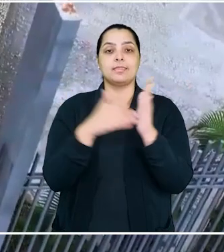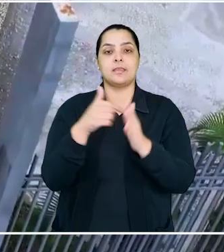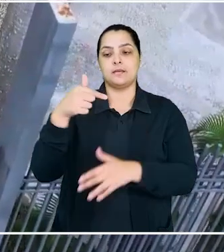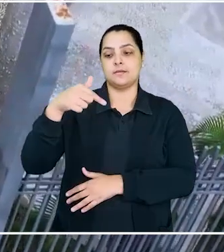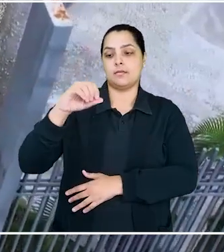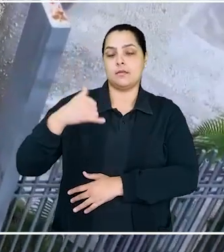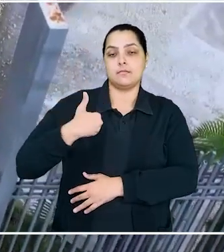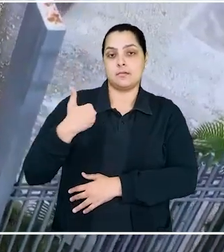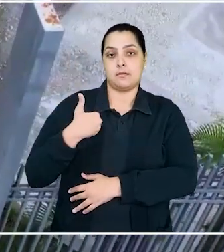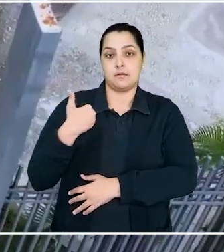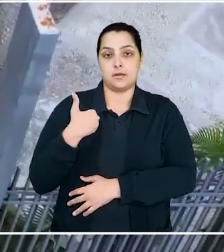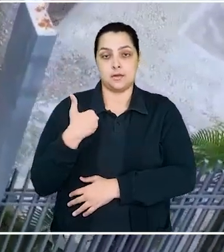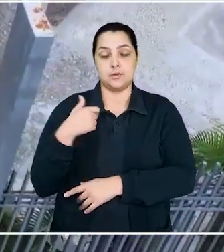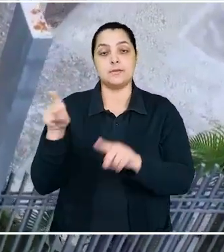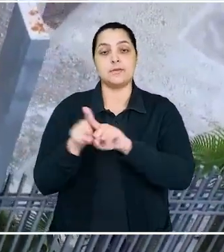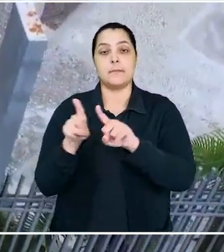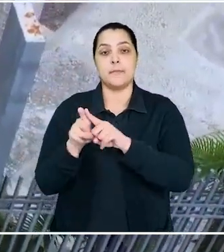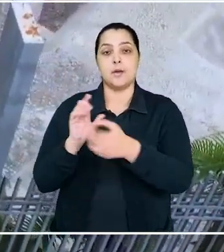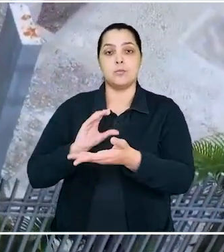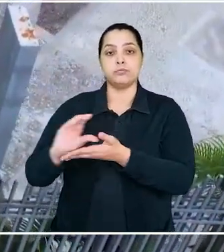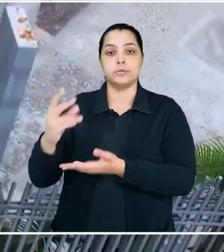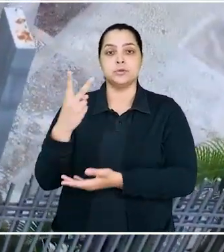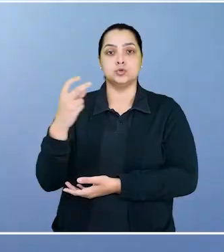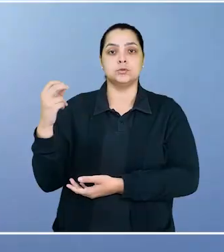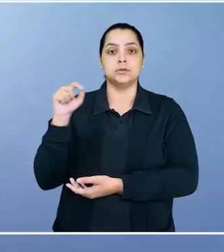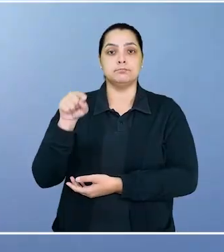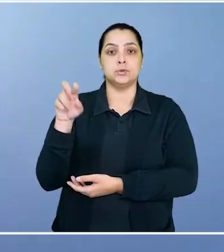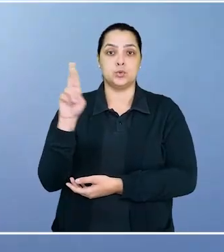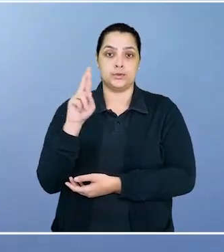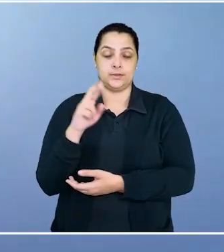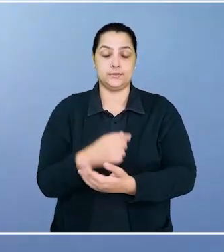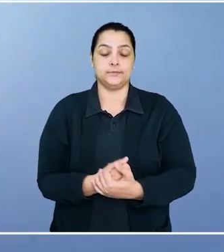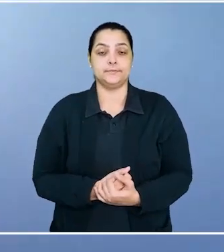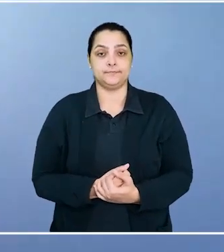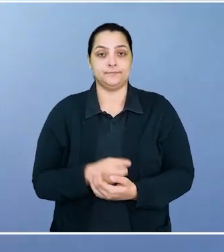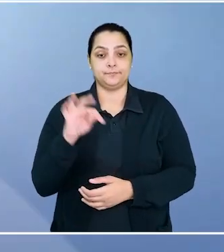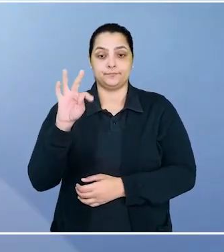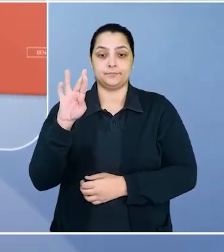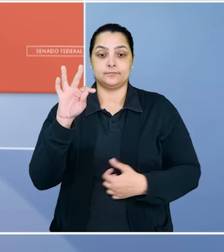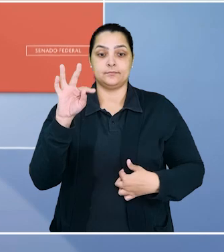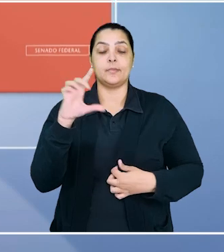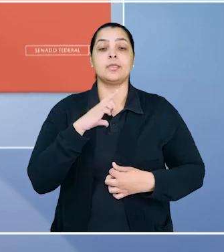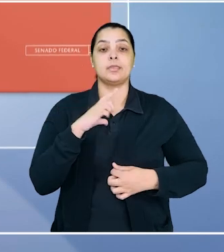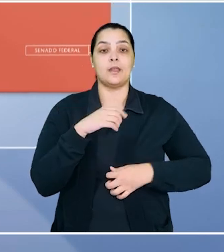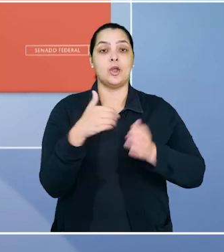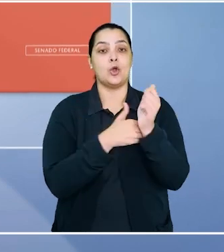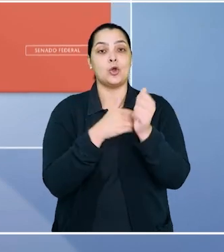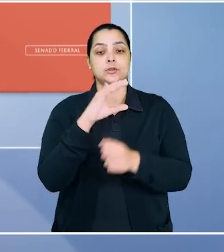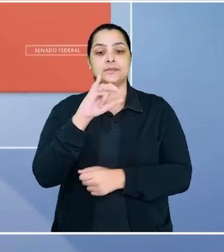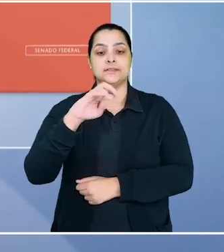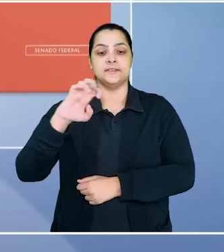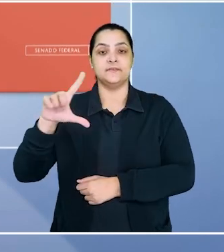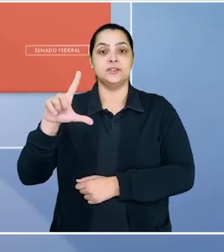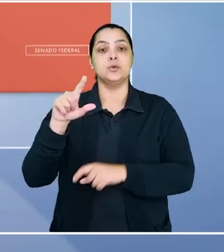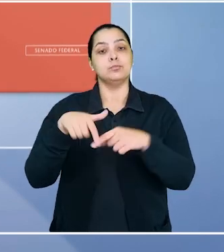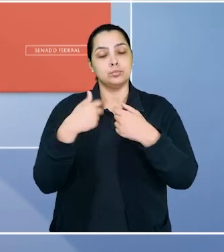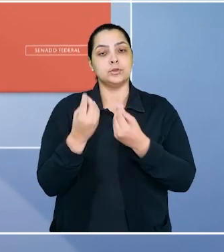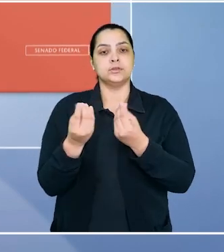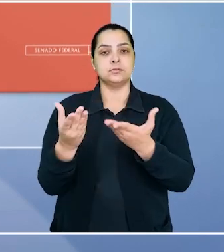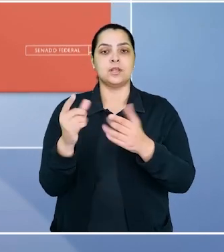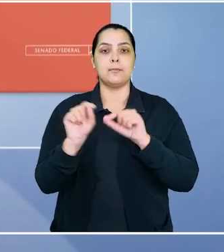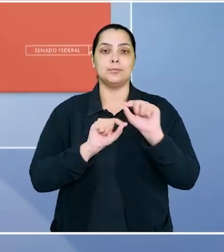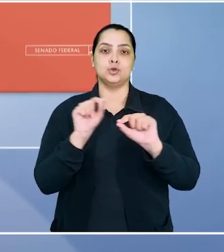anos de idade e indenização de R$ 200 mil. O regional também se embasou no Código Civil para justificar a